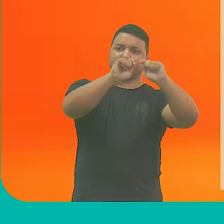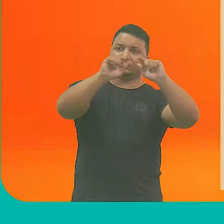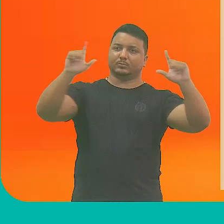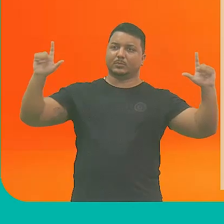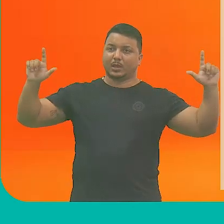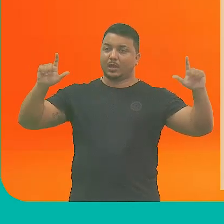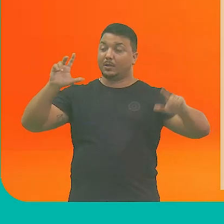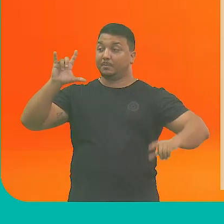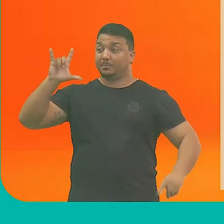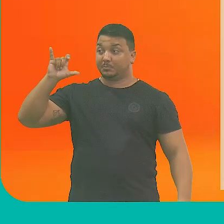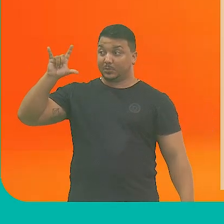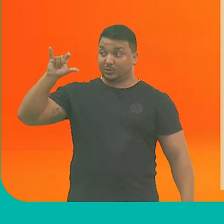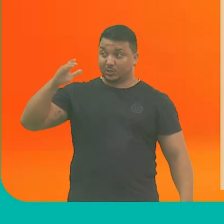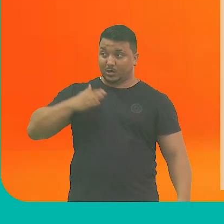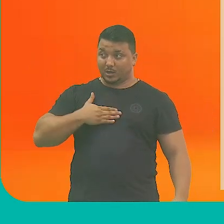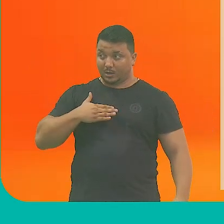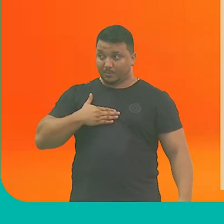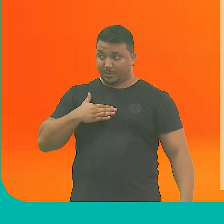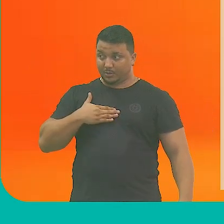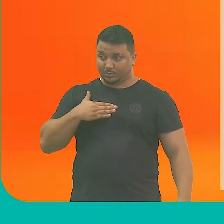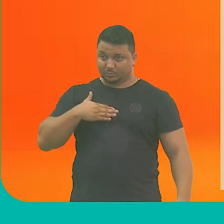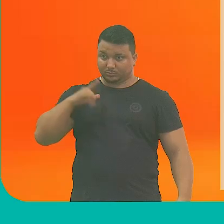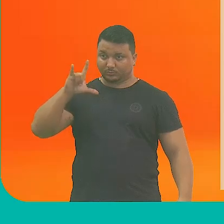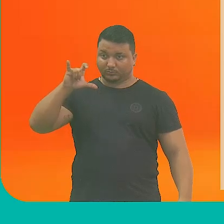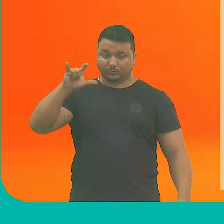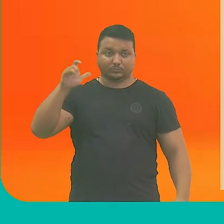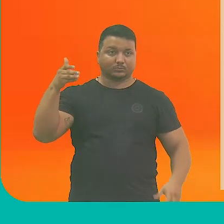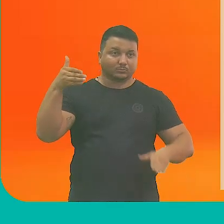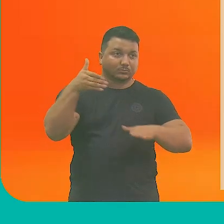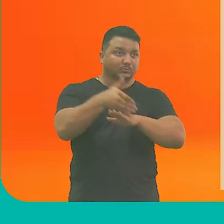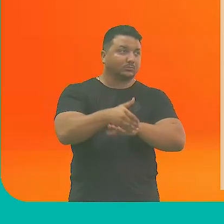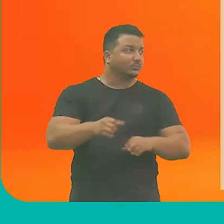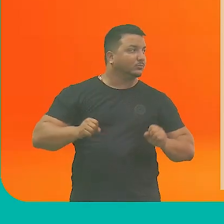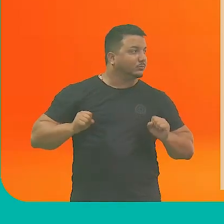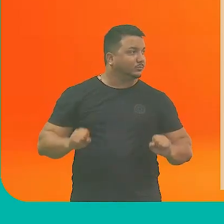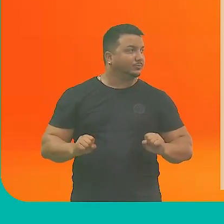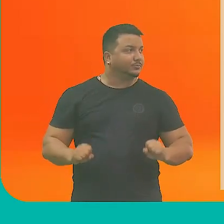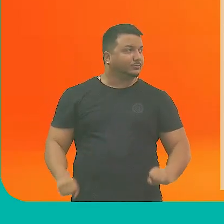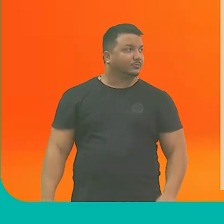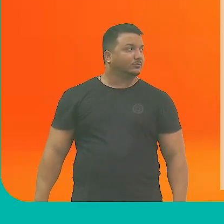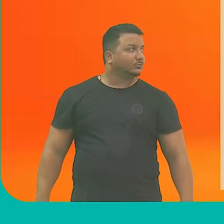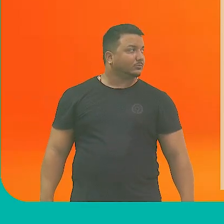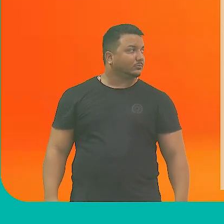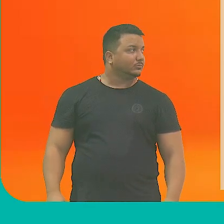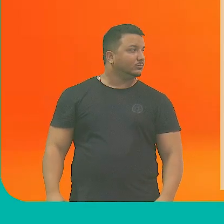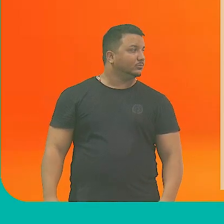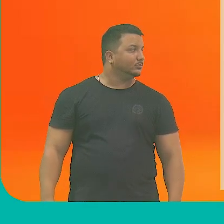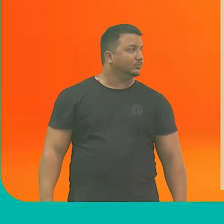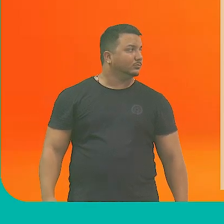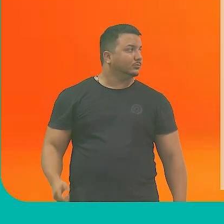Amanhã eu vou disponibilizar um link lá no meu Instagram. Agora deixa eu dizer qual é o meu Instagram, que nem eu mesmo sei.